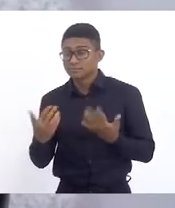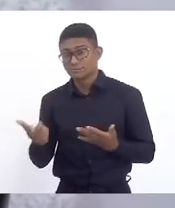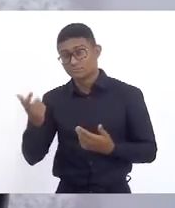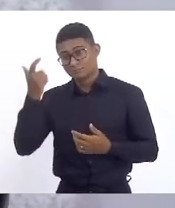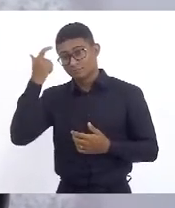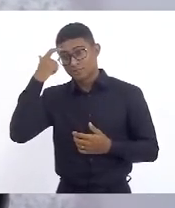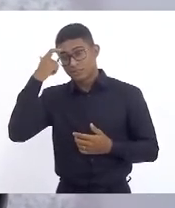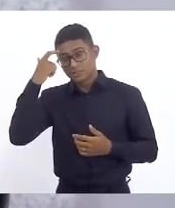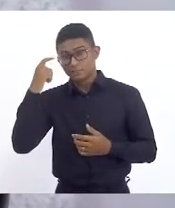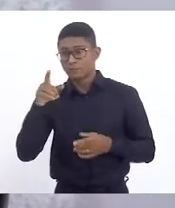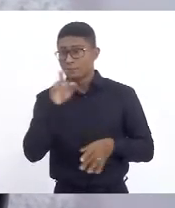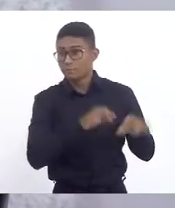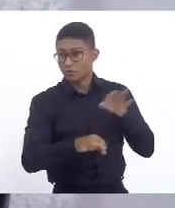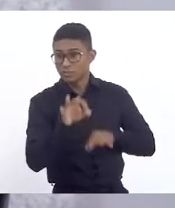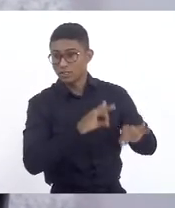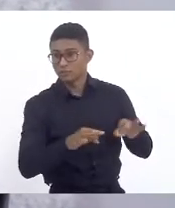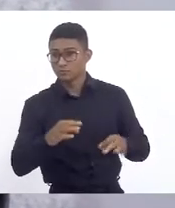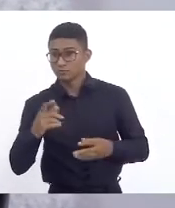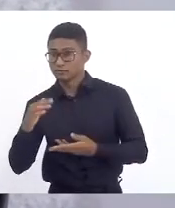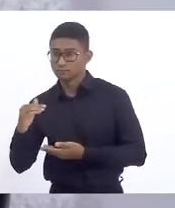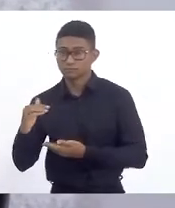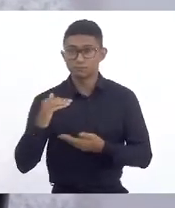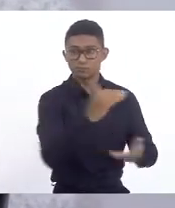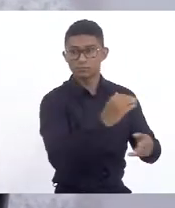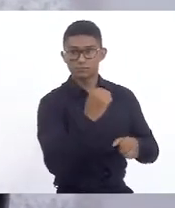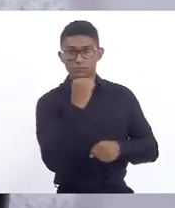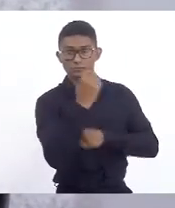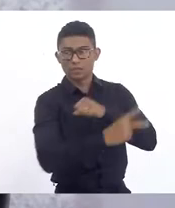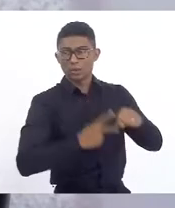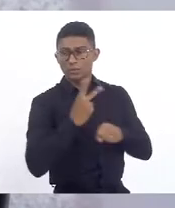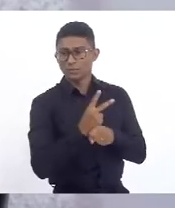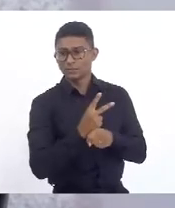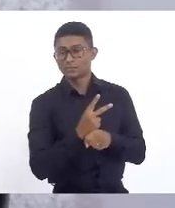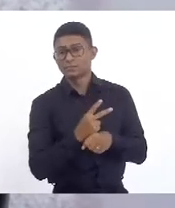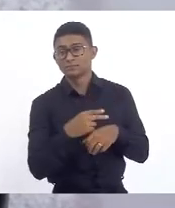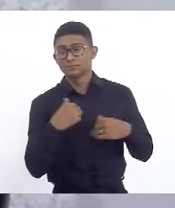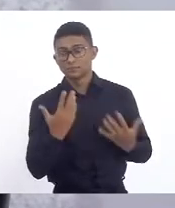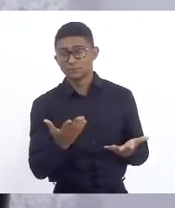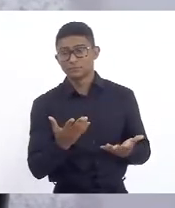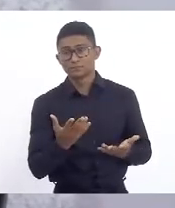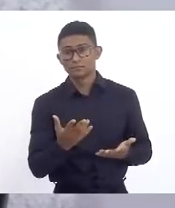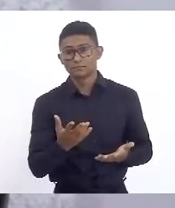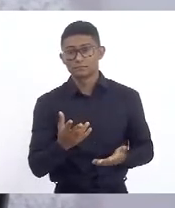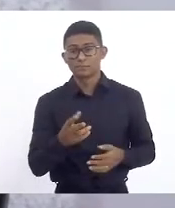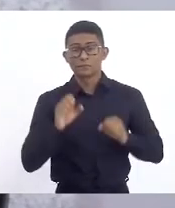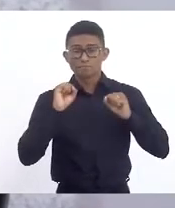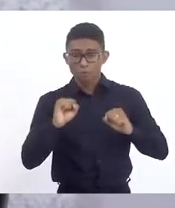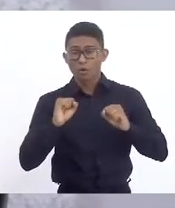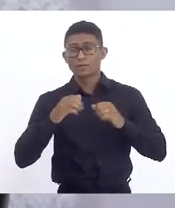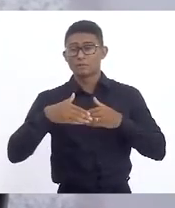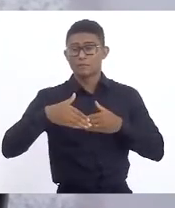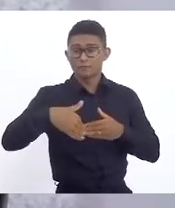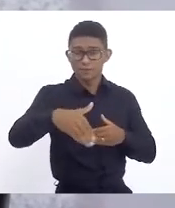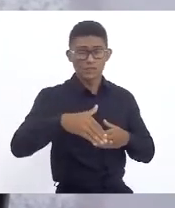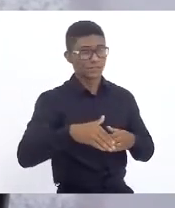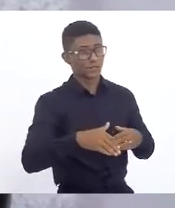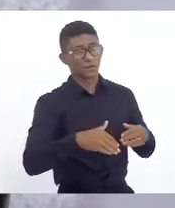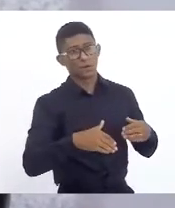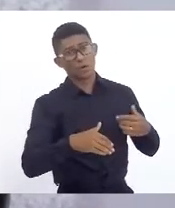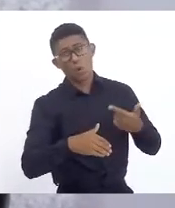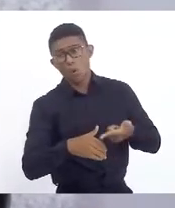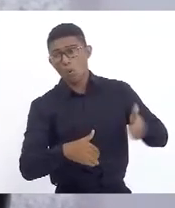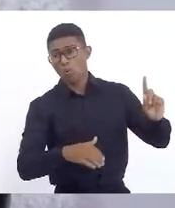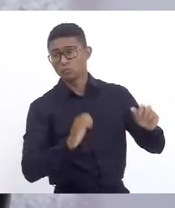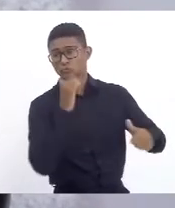investindo em saneamento num novo cenário, duraria 2 anos. Ainda que ele seja desmobilizado, pode ser que a gente tenha alternativas mais vantajosas. Mas, volto a dizer, o